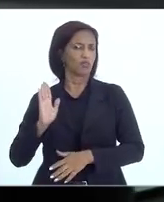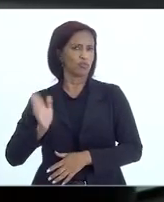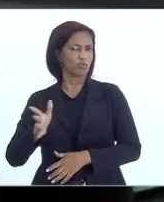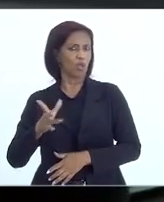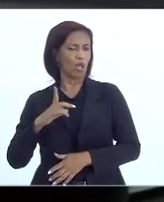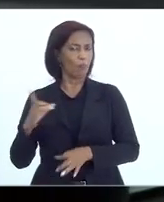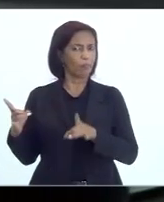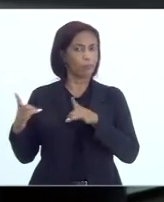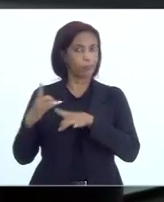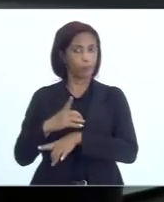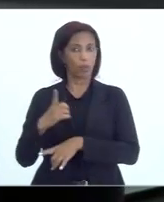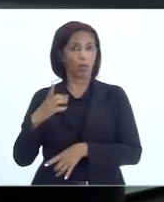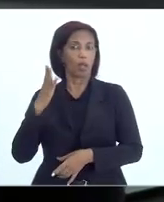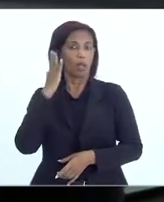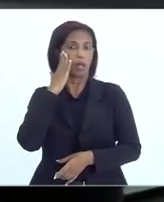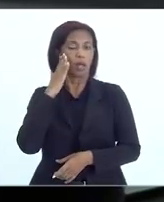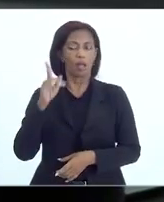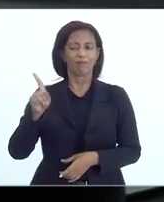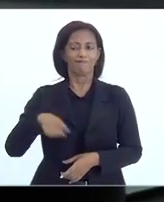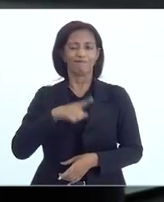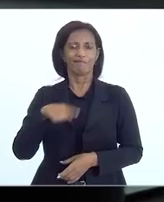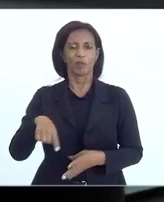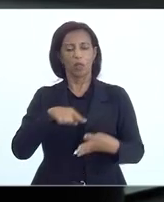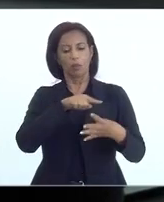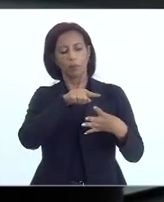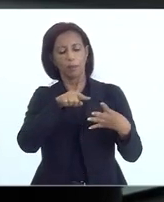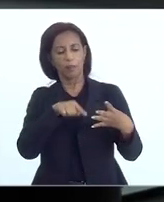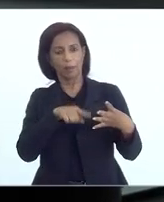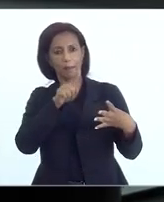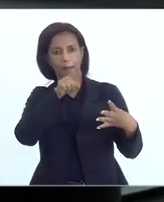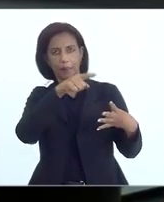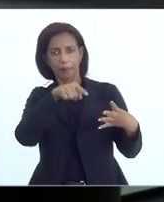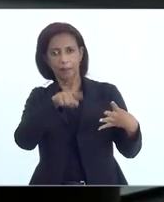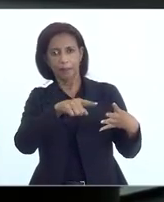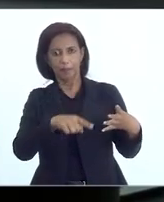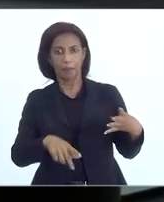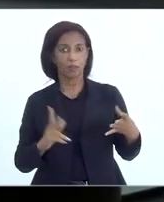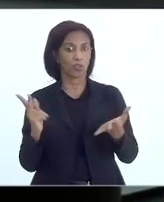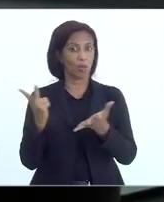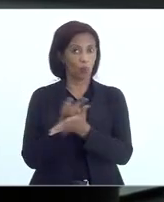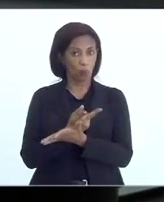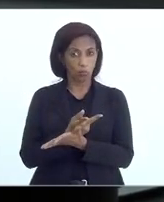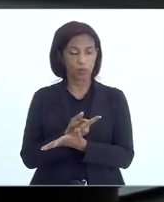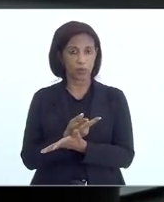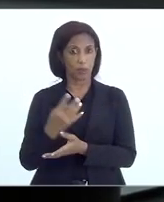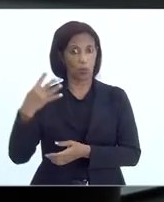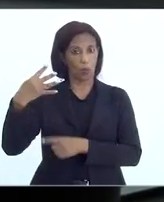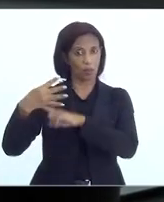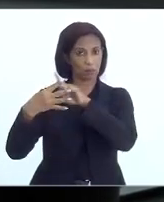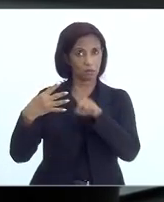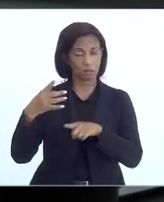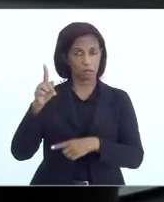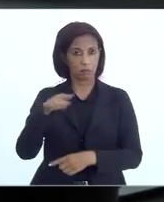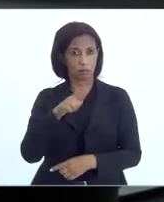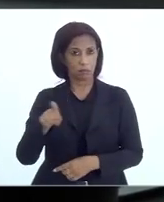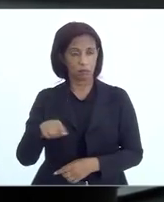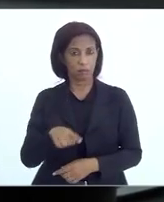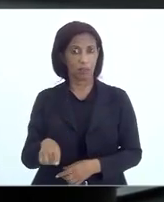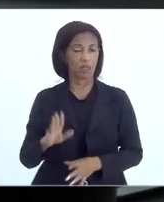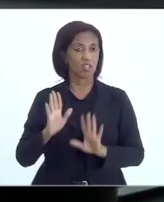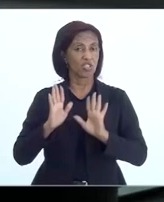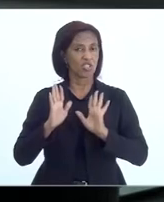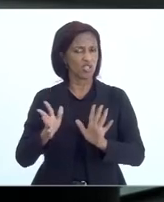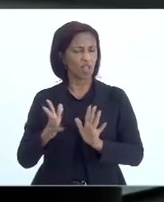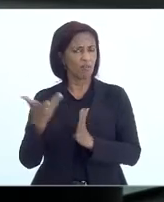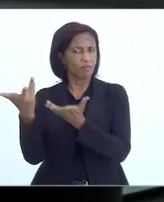já já de pronto ela já anulou essas quatro questões já houve anulação de quatro questões e